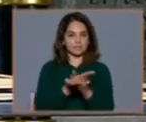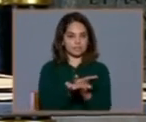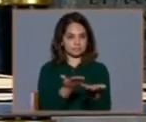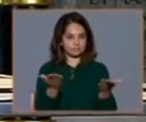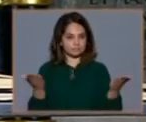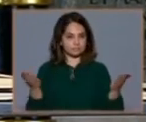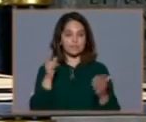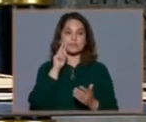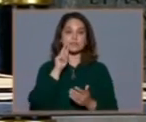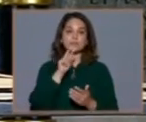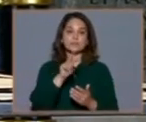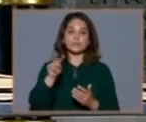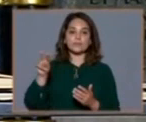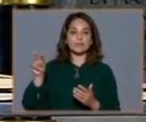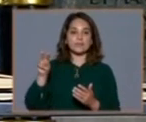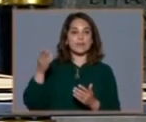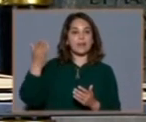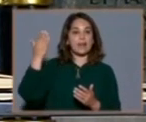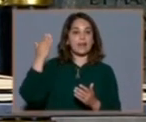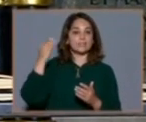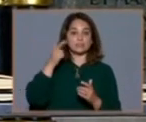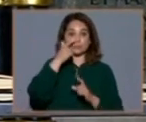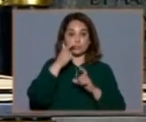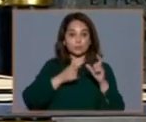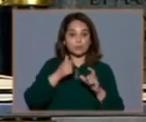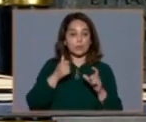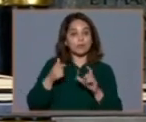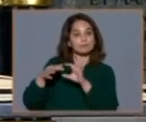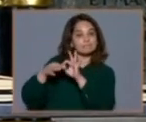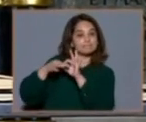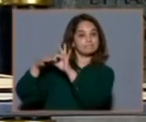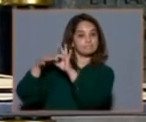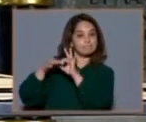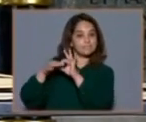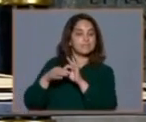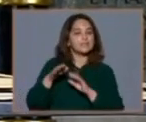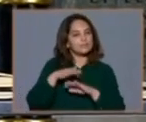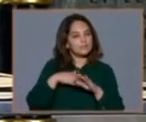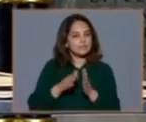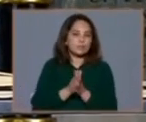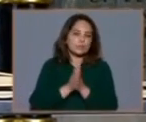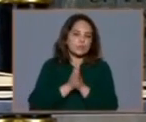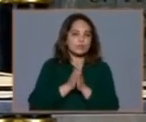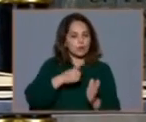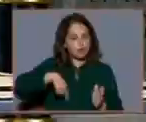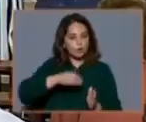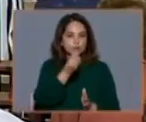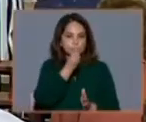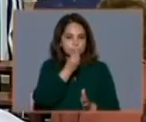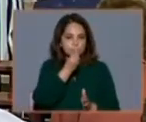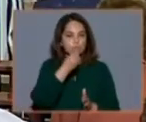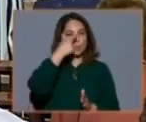nela a vítima que nos reconciliou convosco, e fazei que, alimentando-nos do corpo e sangue do vosso